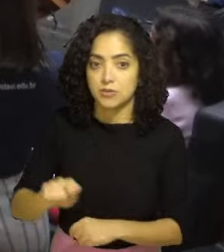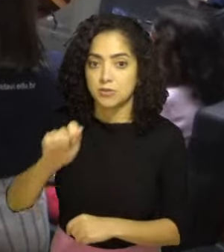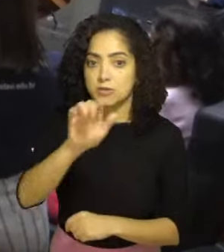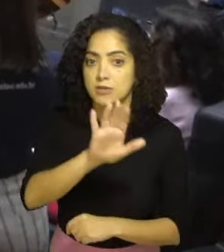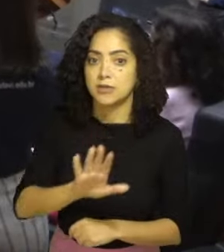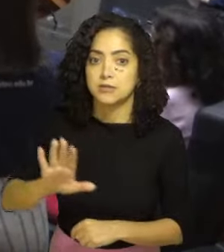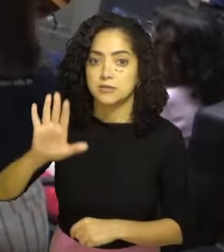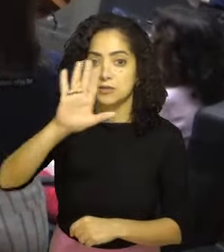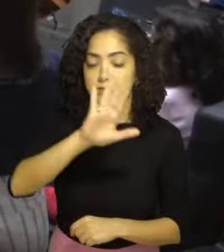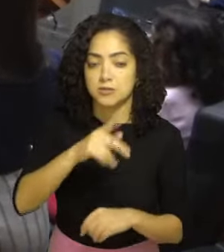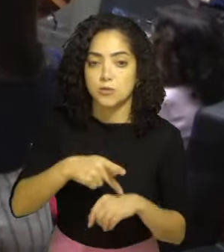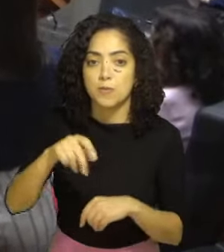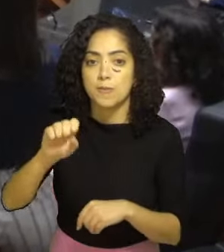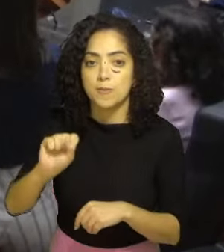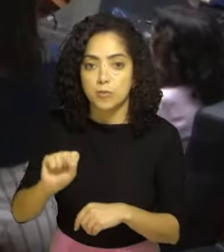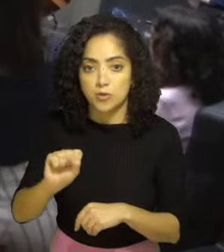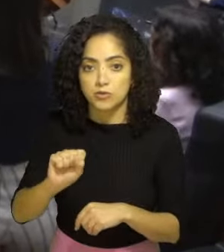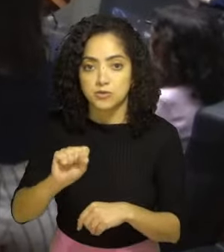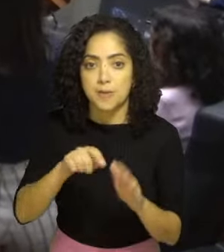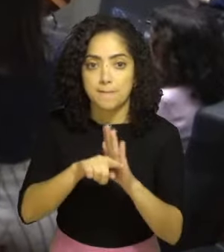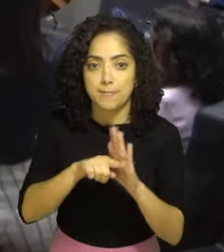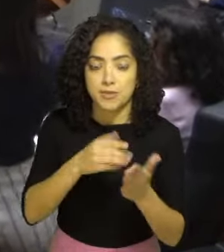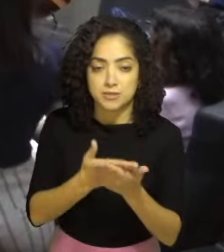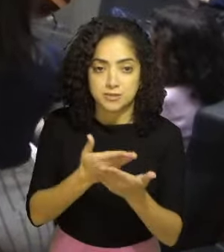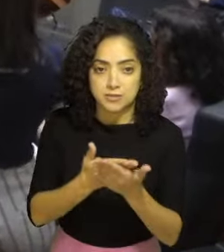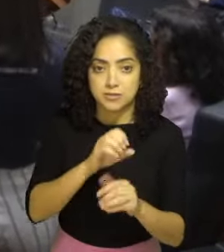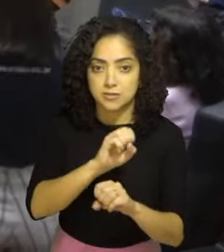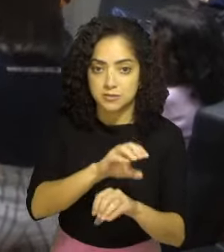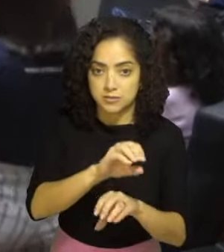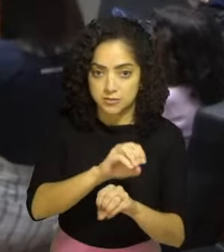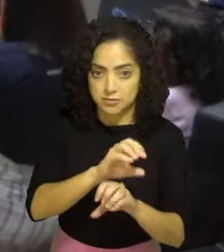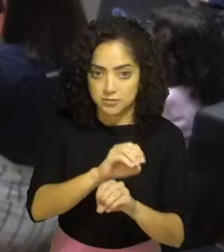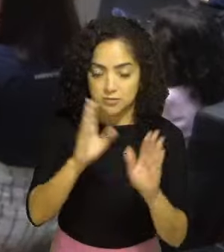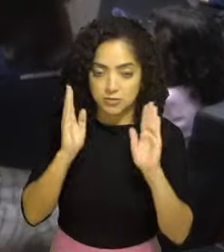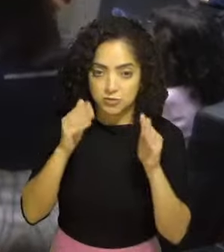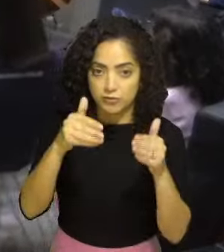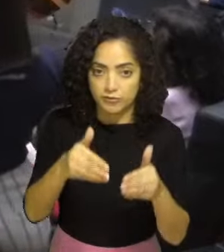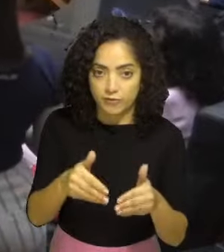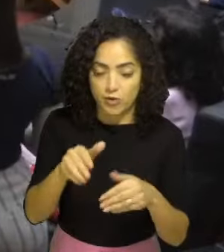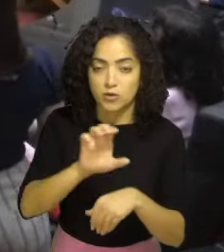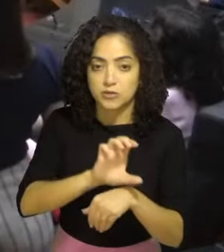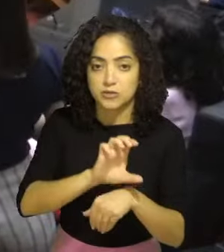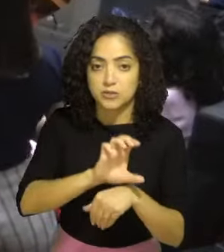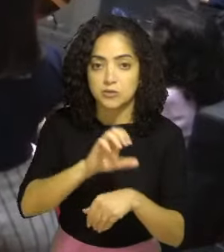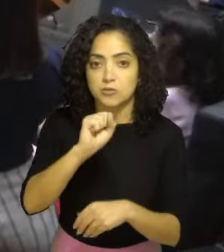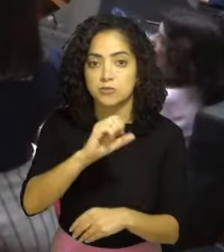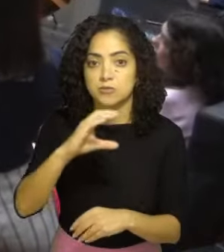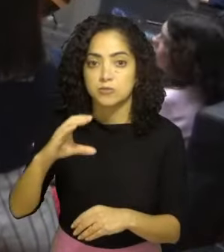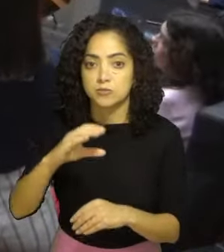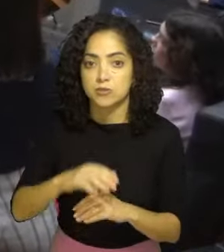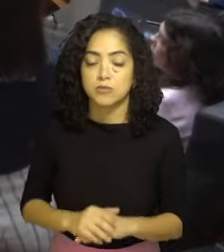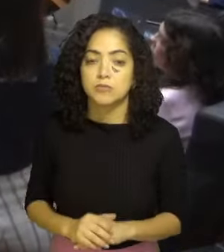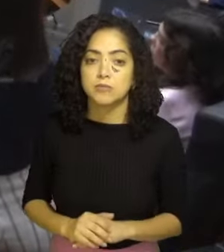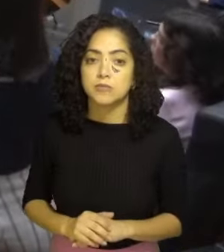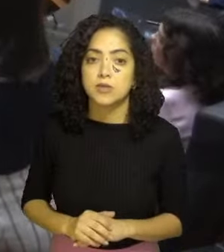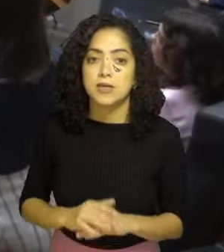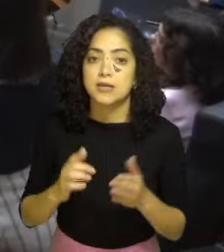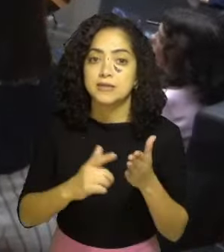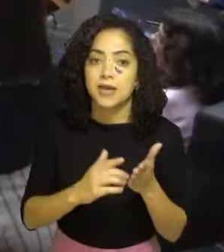de Pós-Graduação e Pesquisa em Educação no Fórum Estadual de Educação de Santa Catarina e editora da